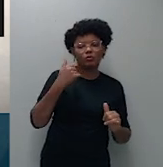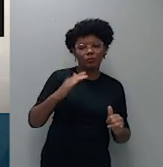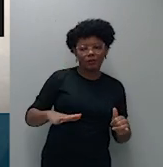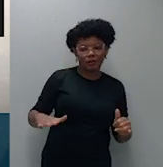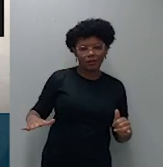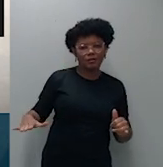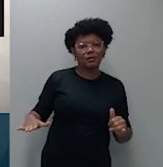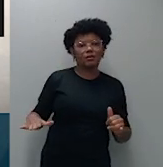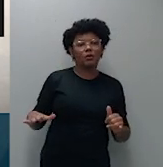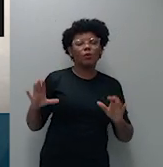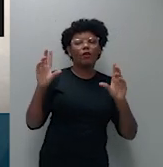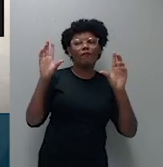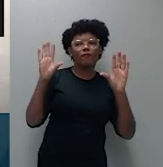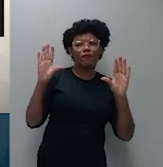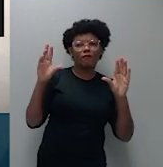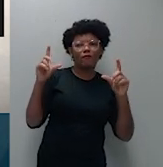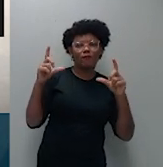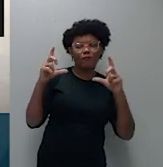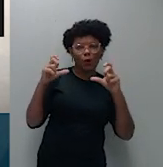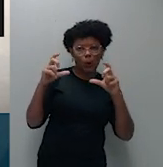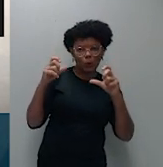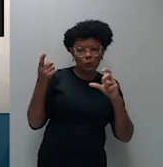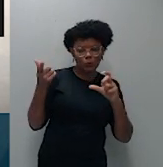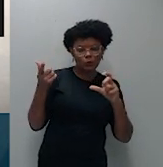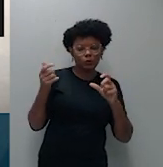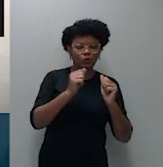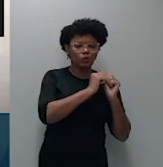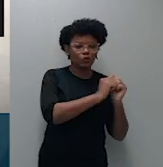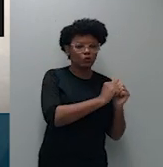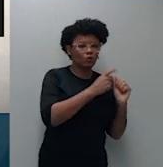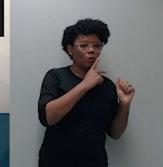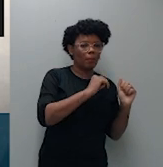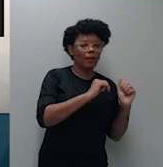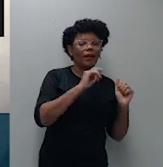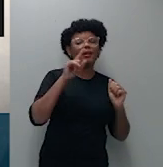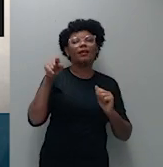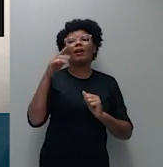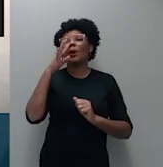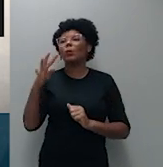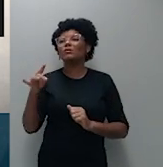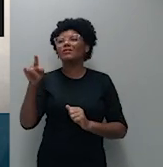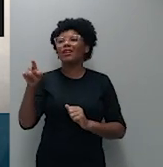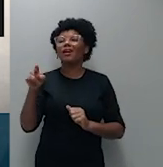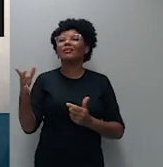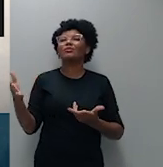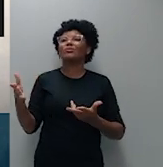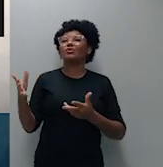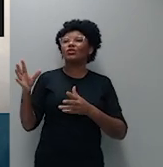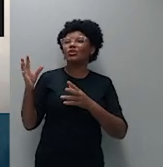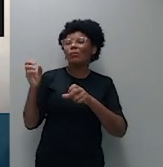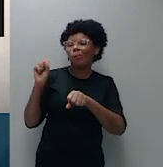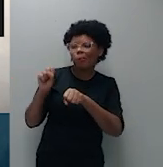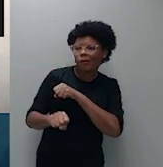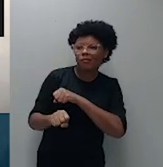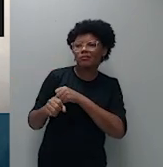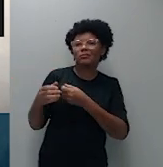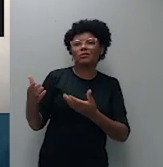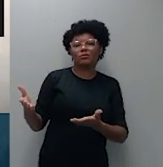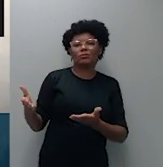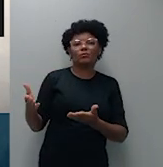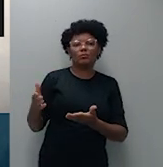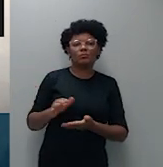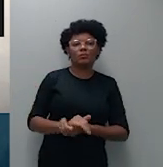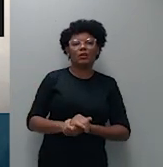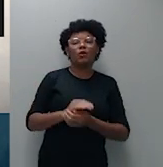de uma criança lá do pai o pai sendo acusado de pedofilia de estupro e essa foto ficou no ar da filha do Facebook